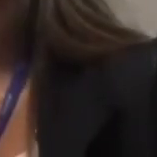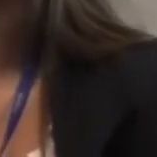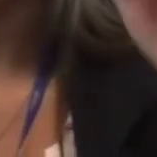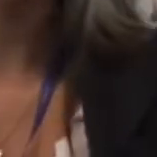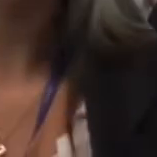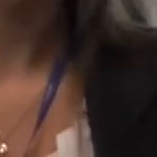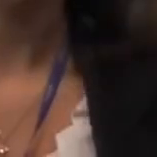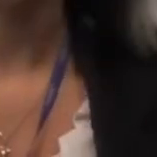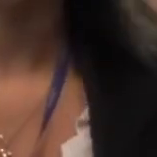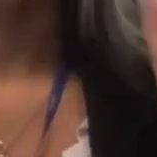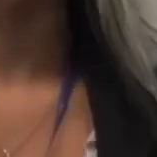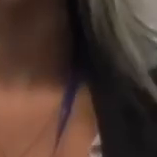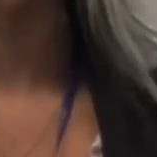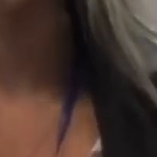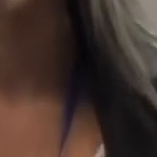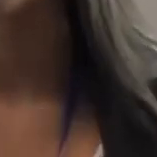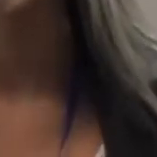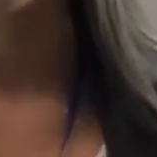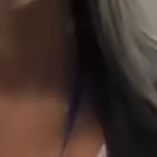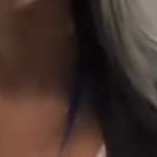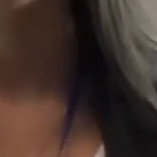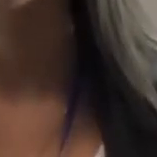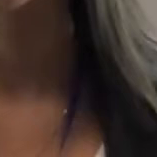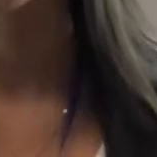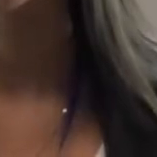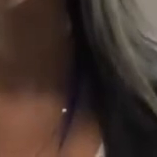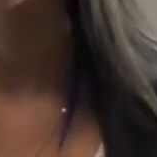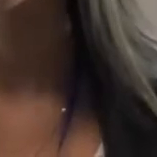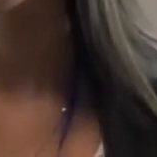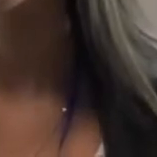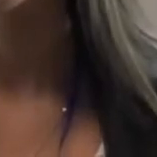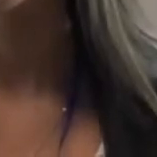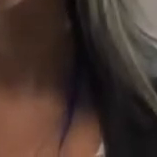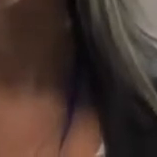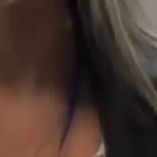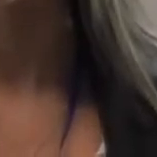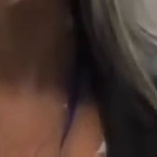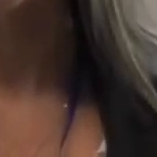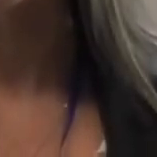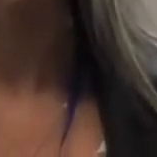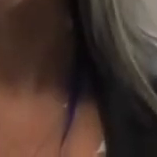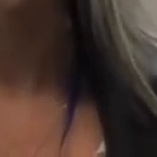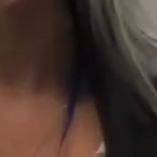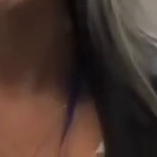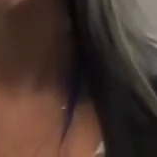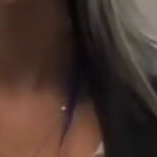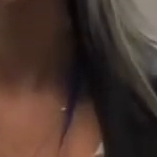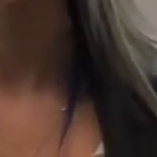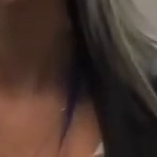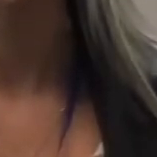Olá, pessoal! Estamos aqui gravando um vídeo com as meninas da biblioteca. Essa é a Jaqueline e essa é a